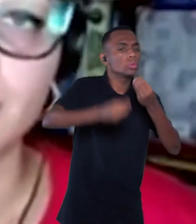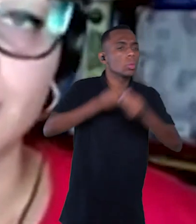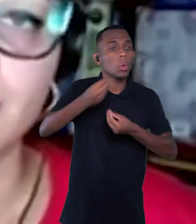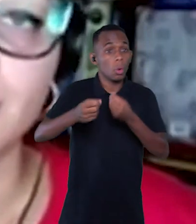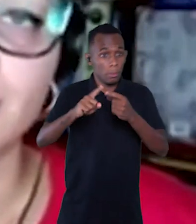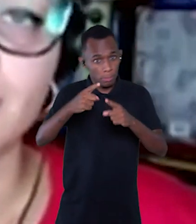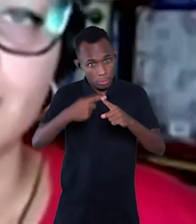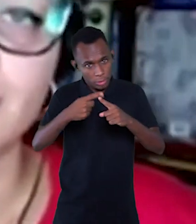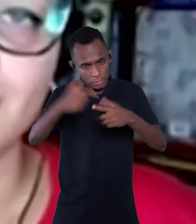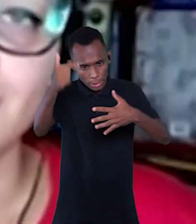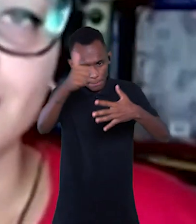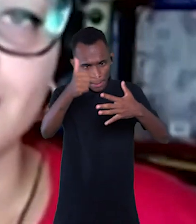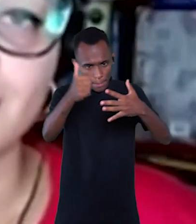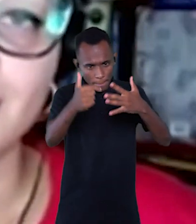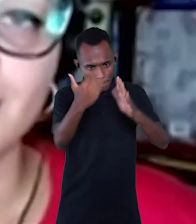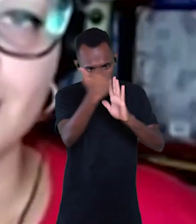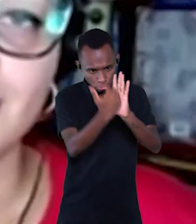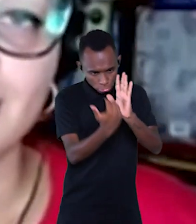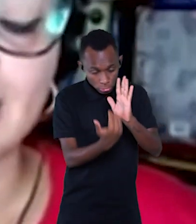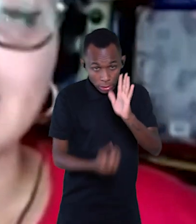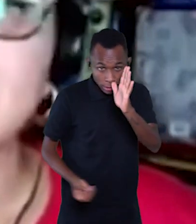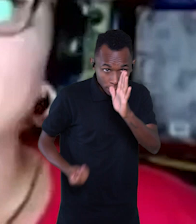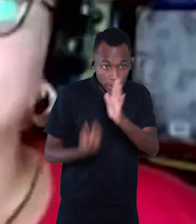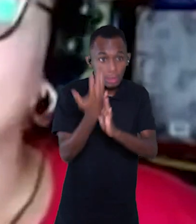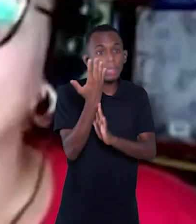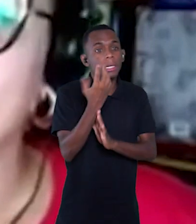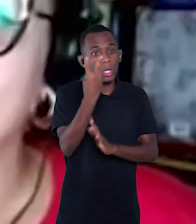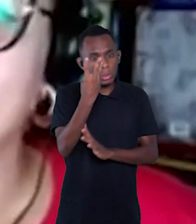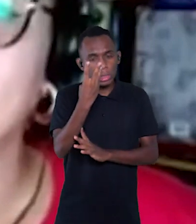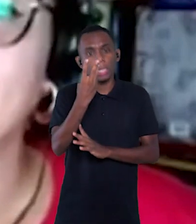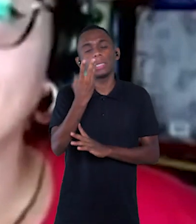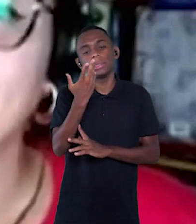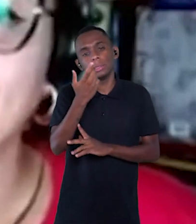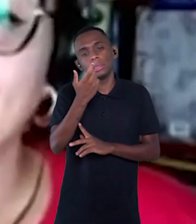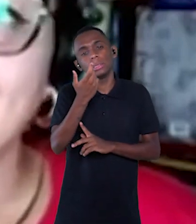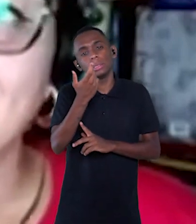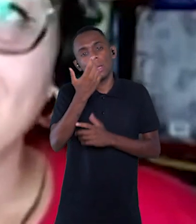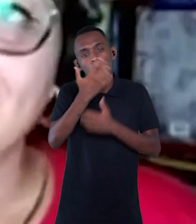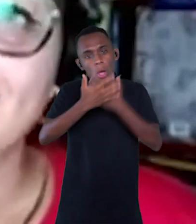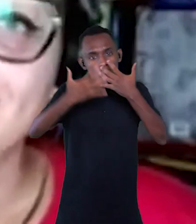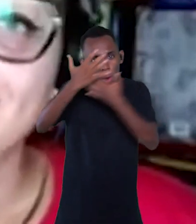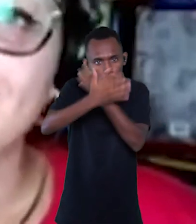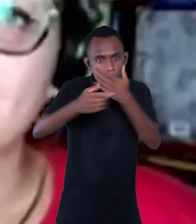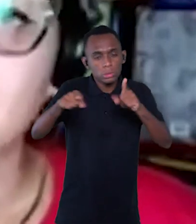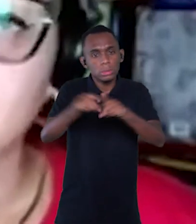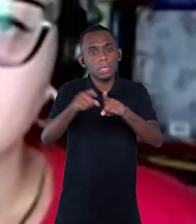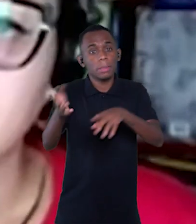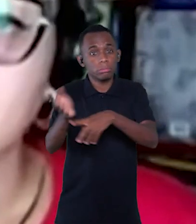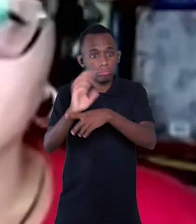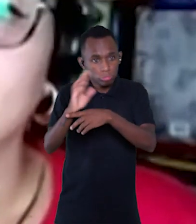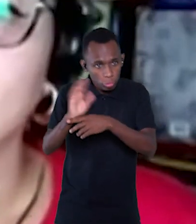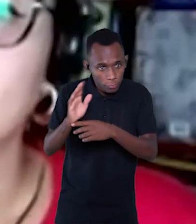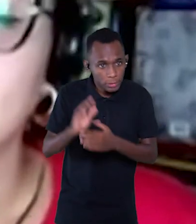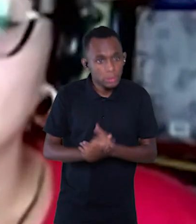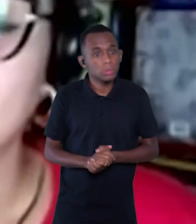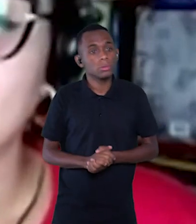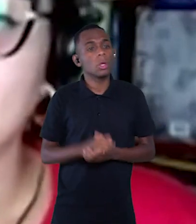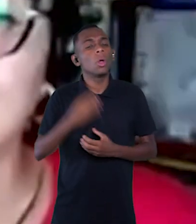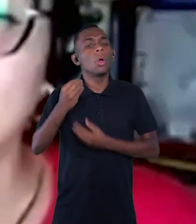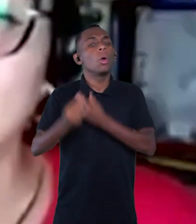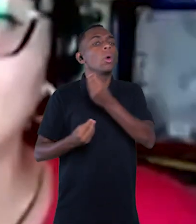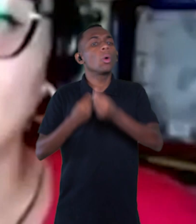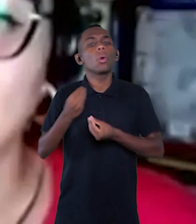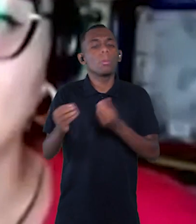também? Você criou um álbum, né? Lançou Sim. 3 canções, mais um clipe, né?